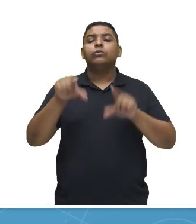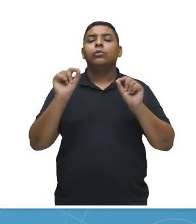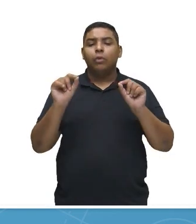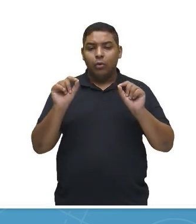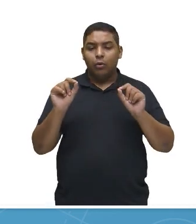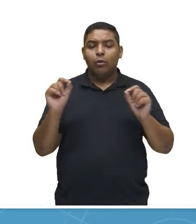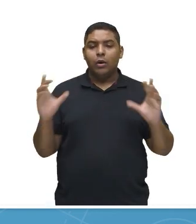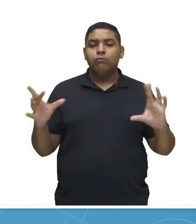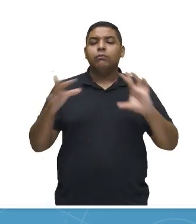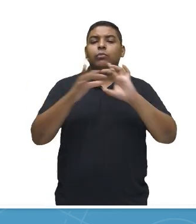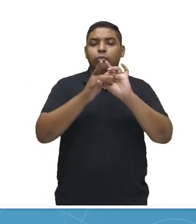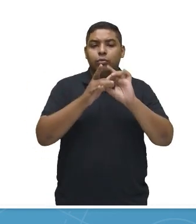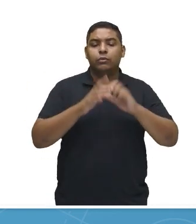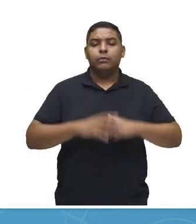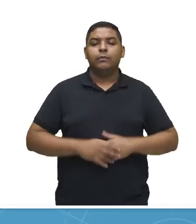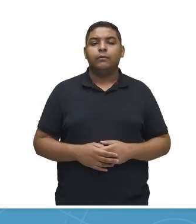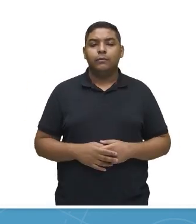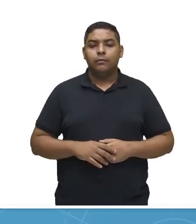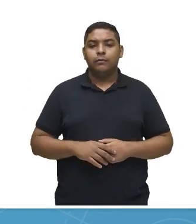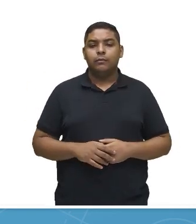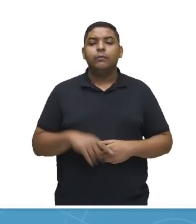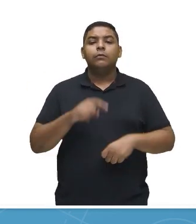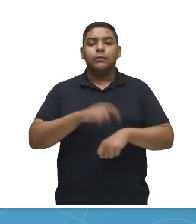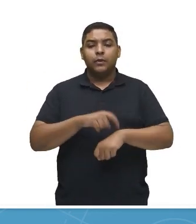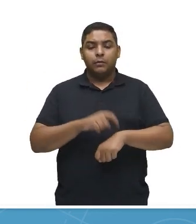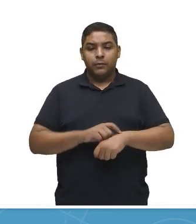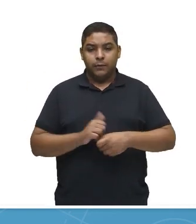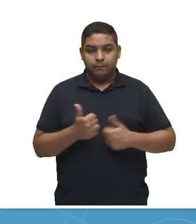às cidades globais. Tempinho para vocês aí.